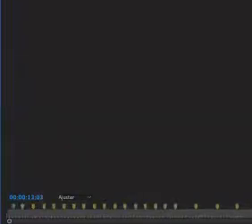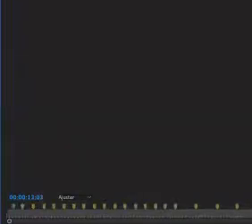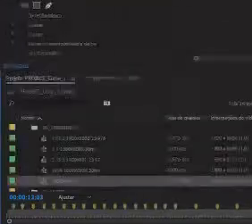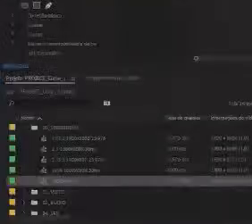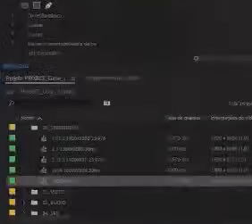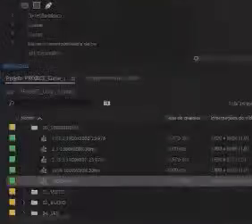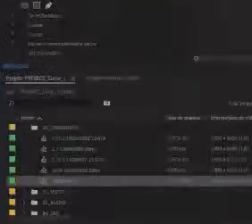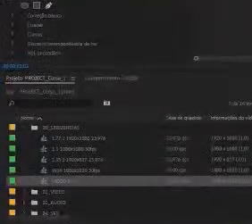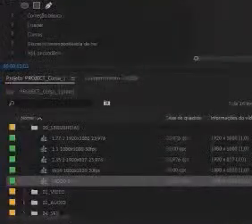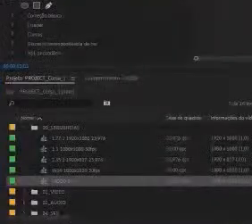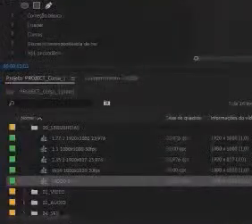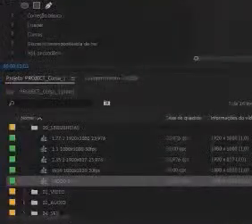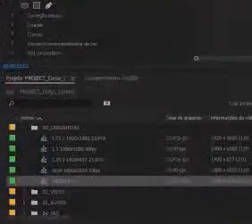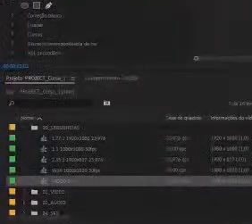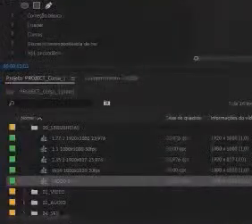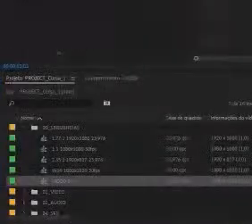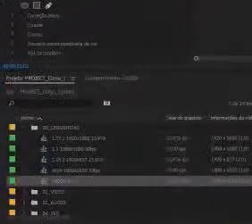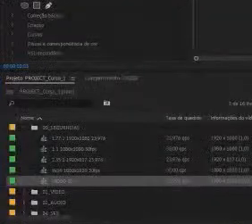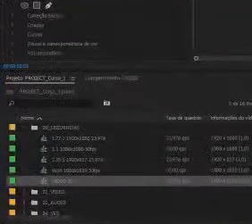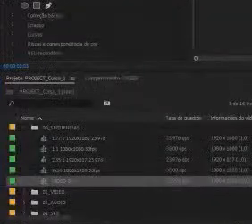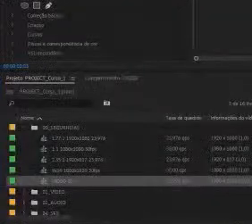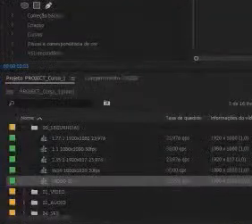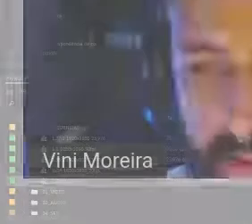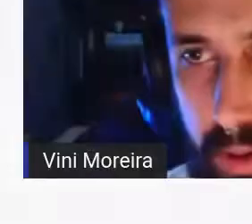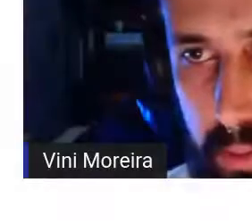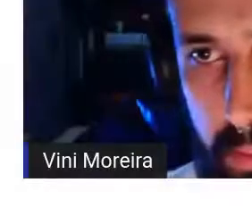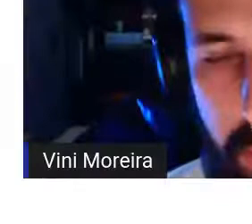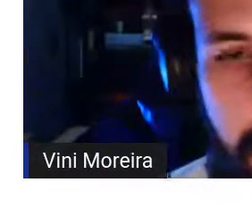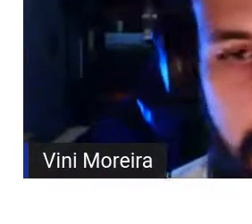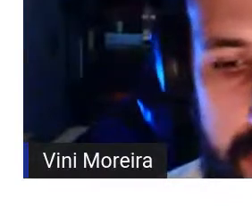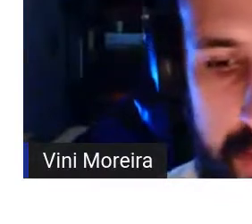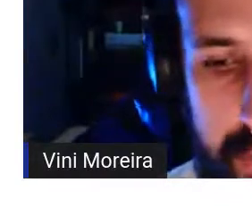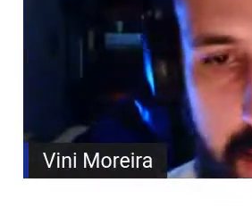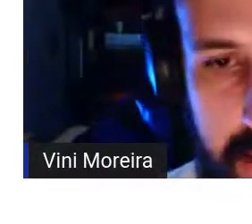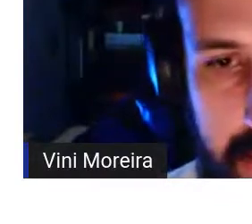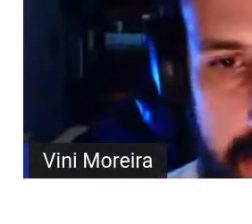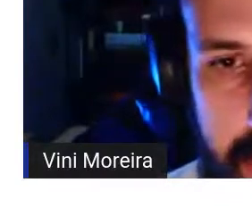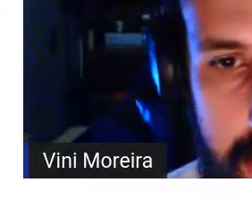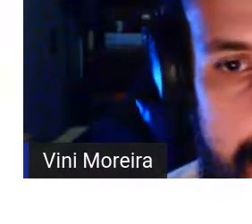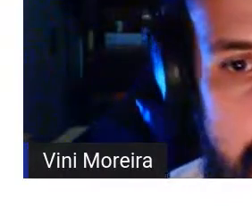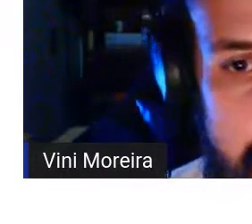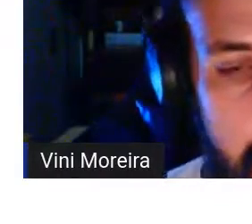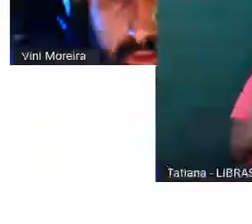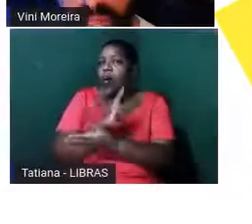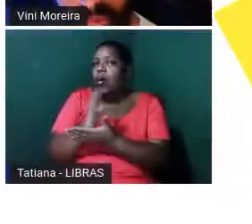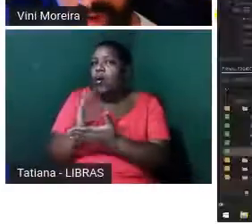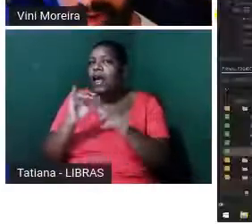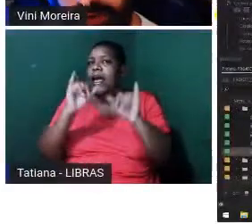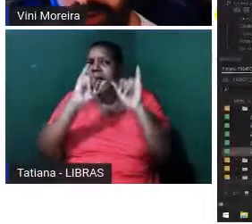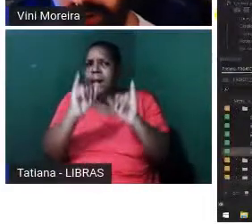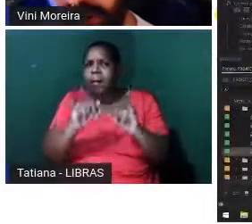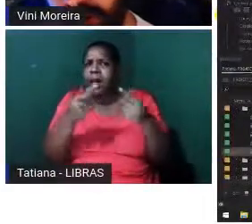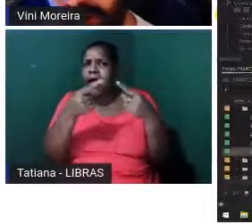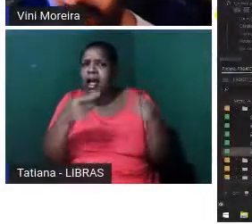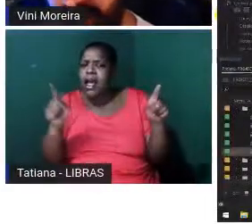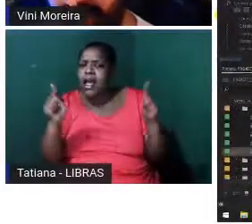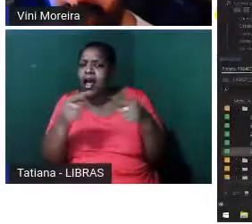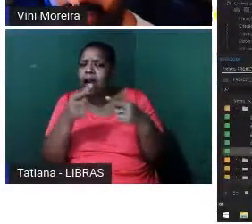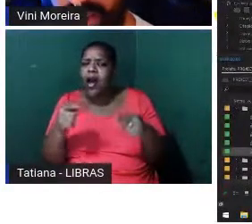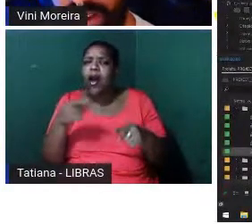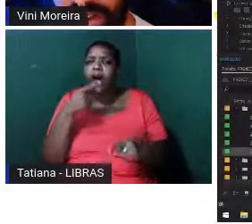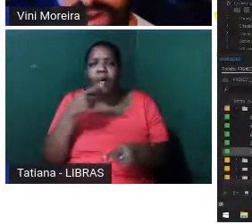e no final mais Deu para entender que corte seco com algumas imagens seguindo a música que eu coloquei